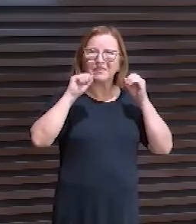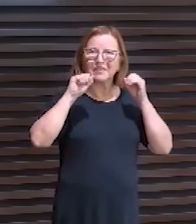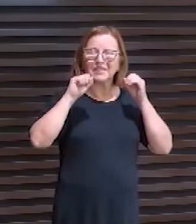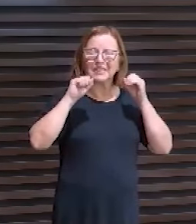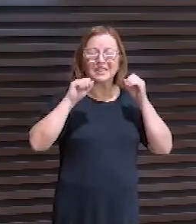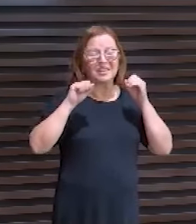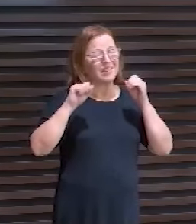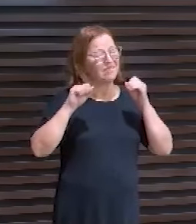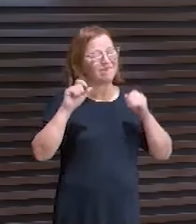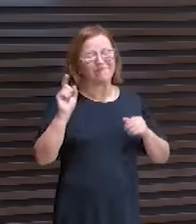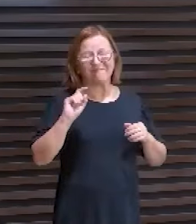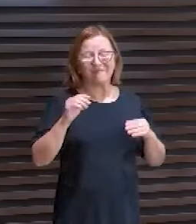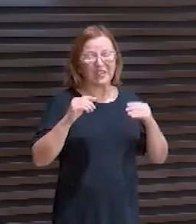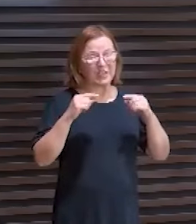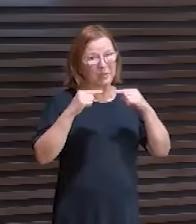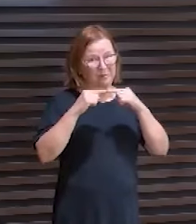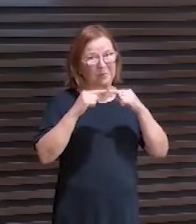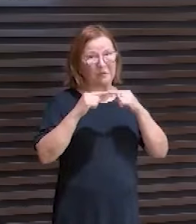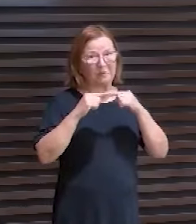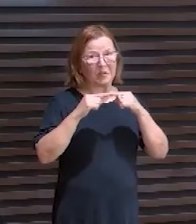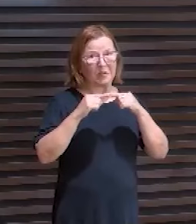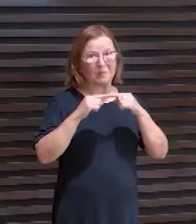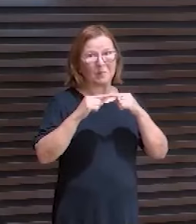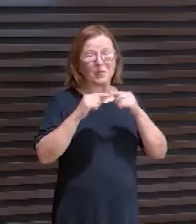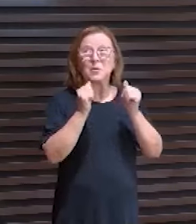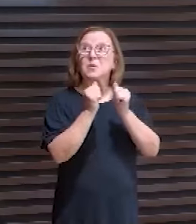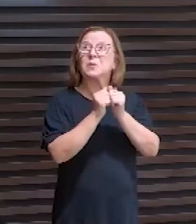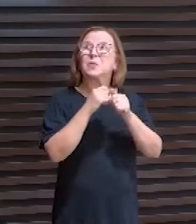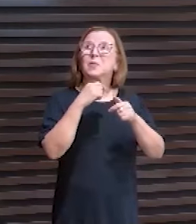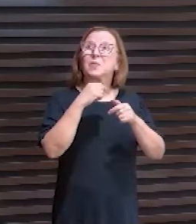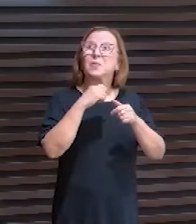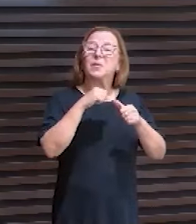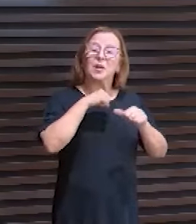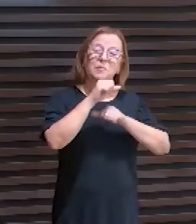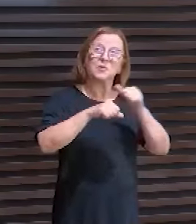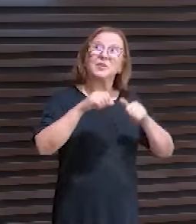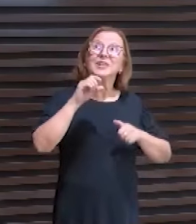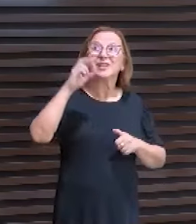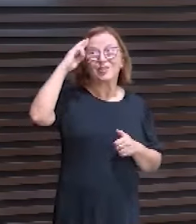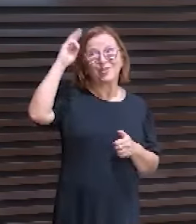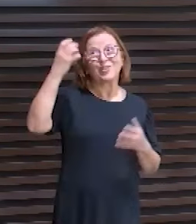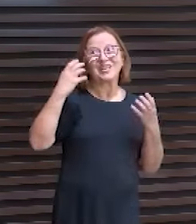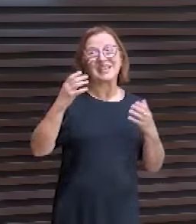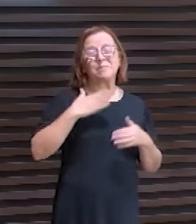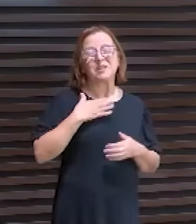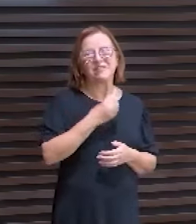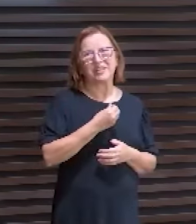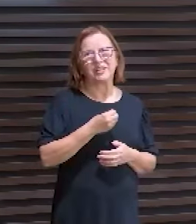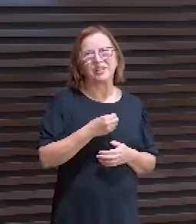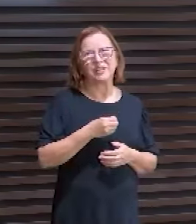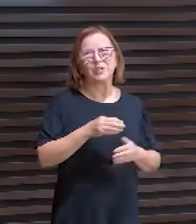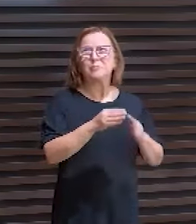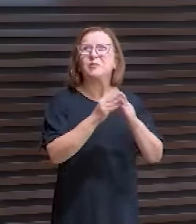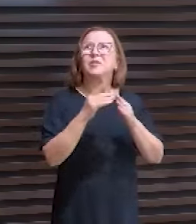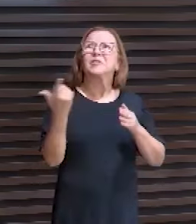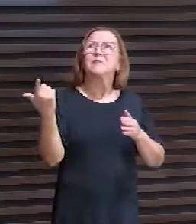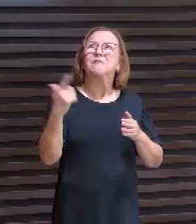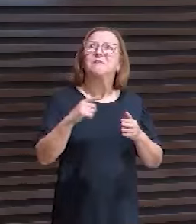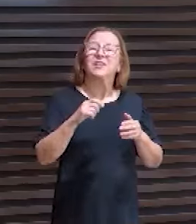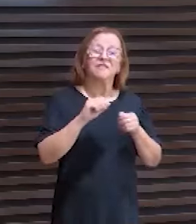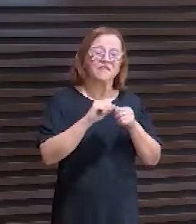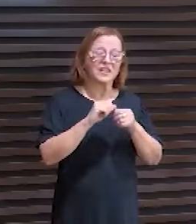vida Senhor vem agir no meu casamento senhor vem me sustentar e me